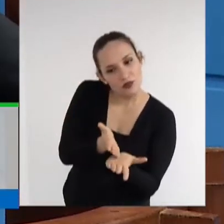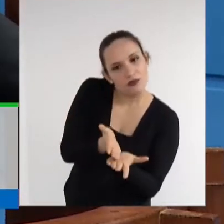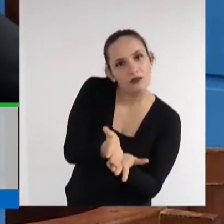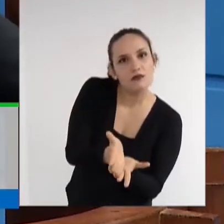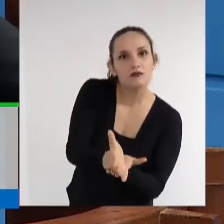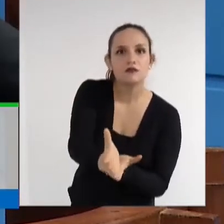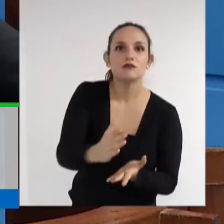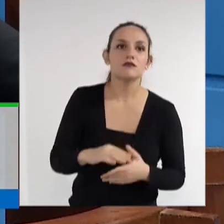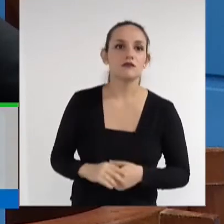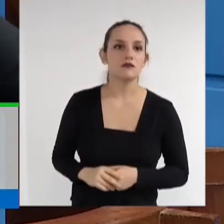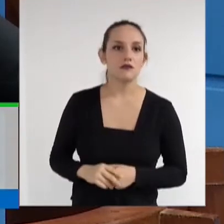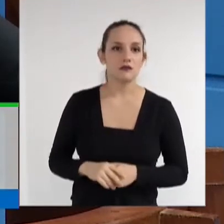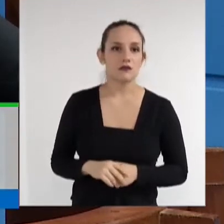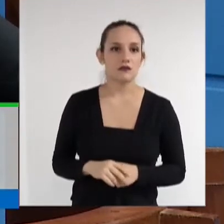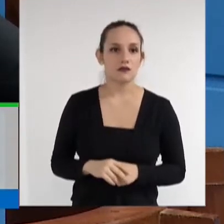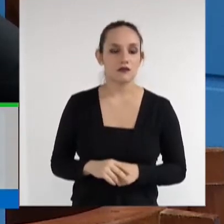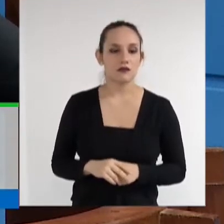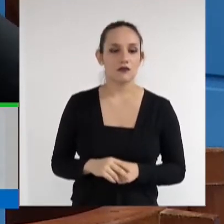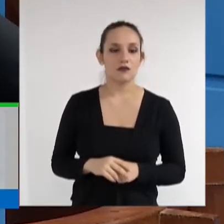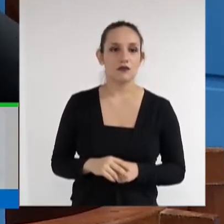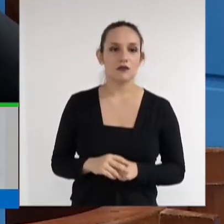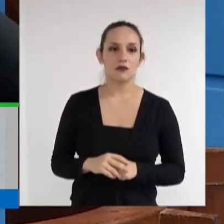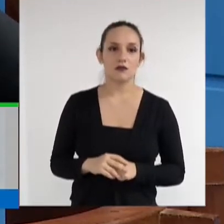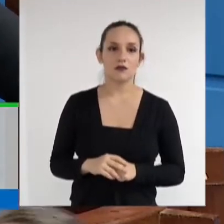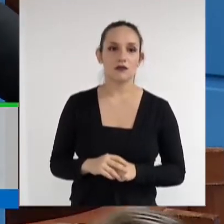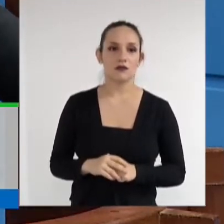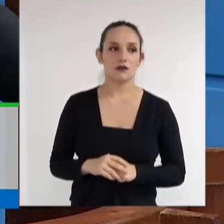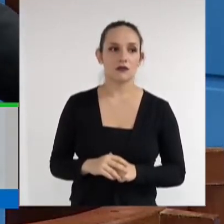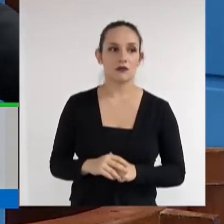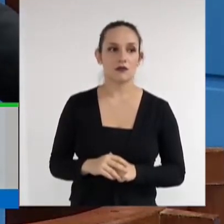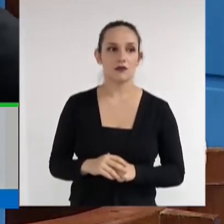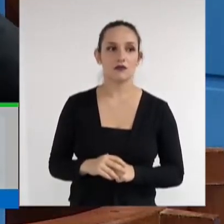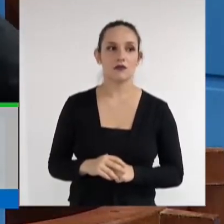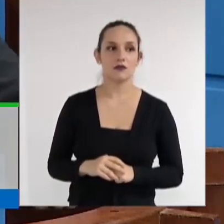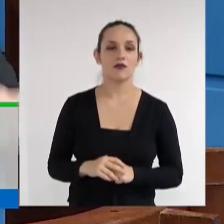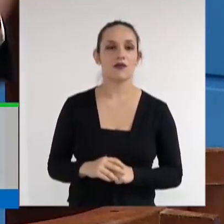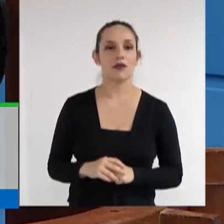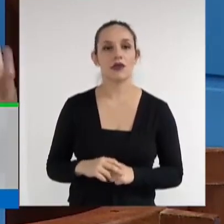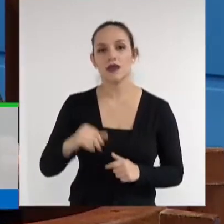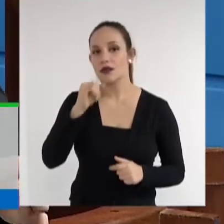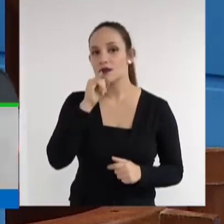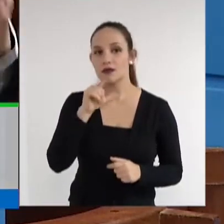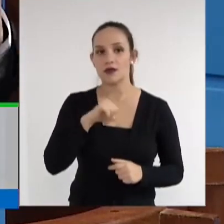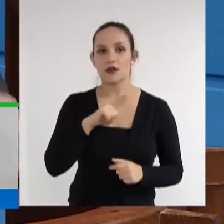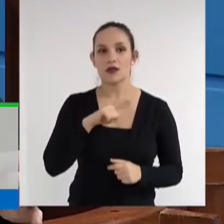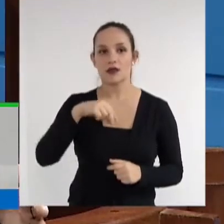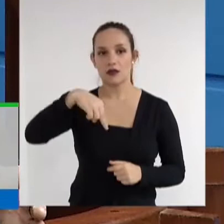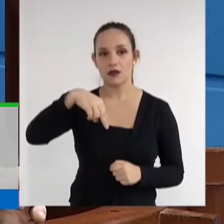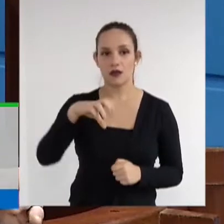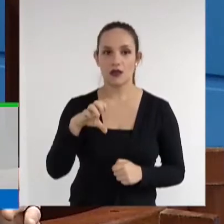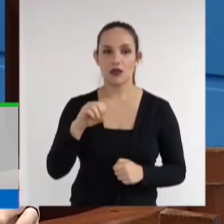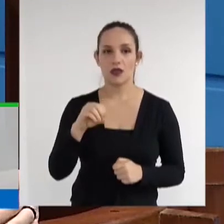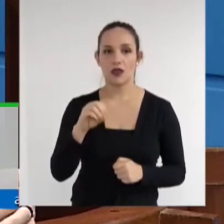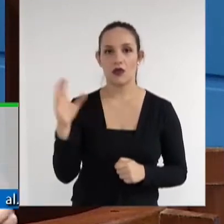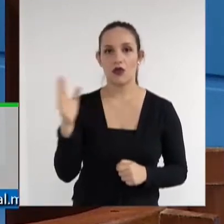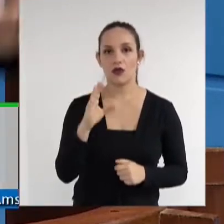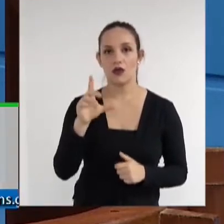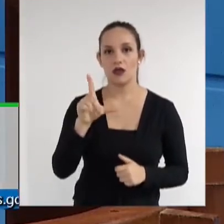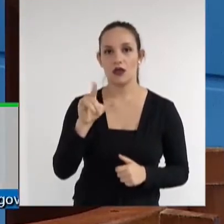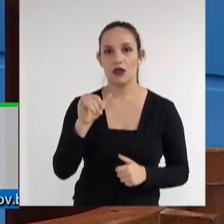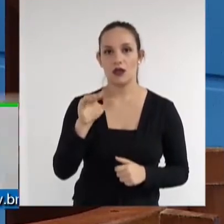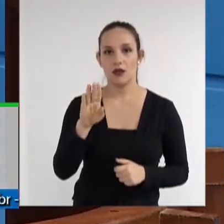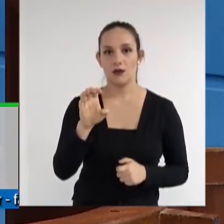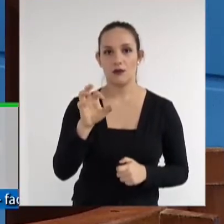nós chamamos de neoliberal. O neoliberalismo é uma proposta